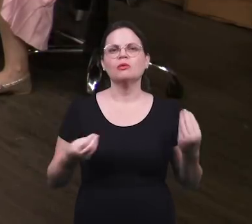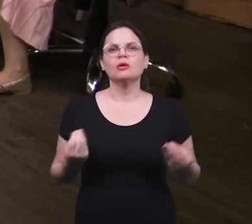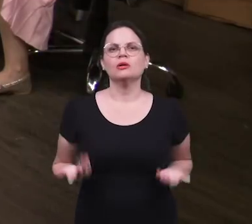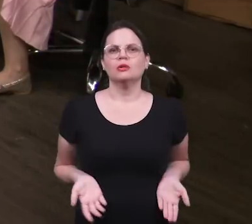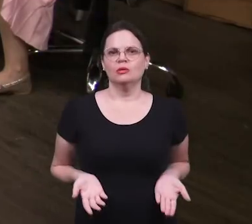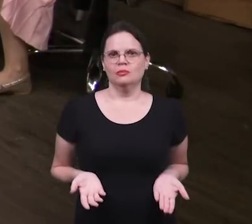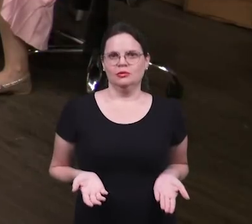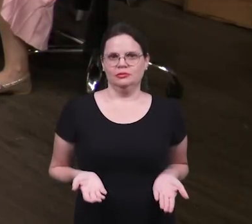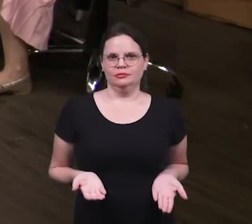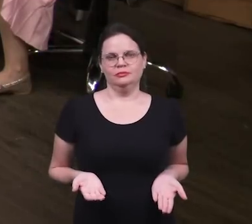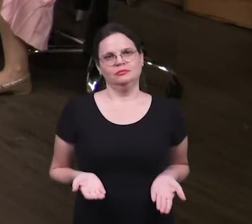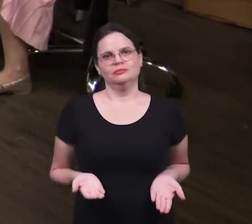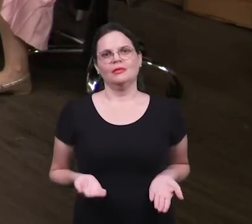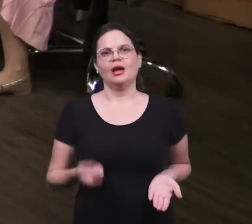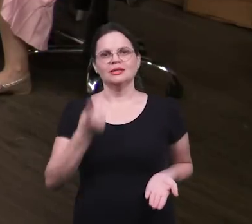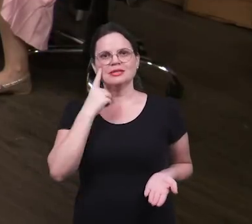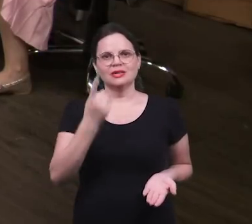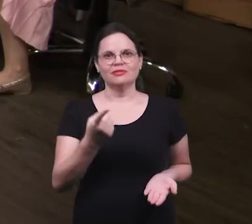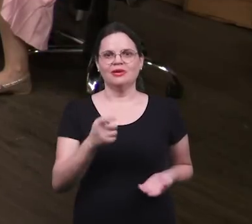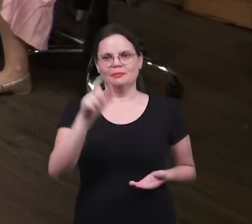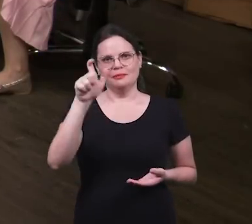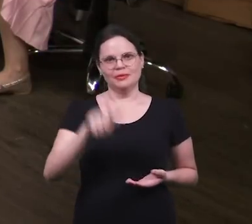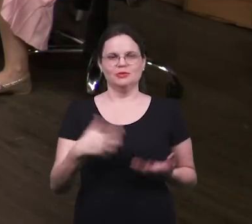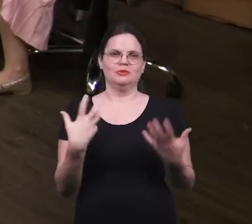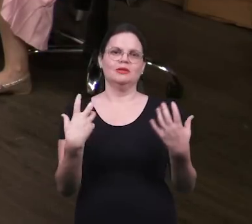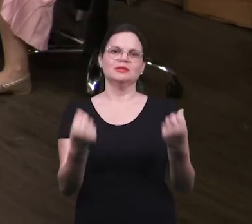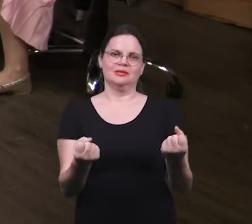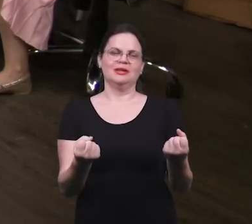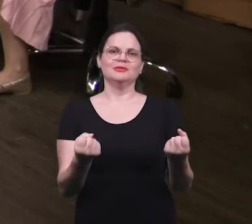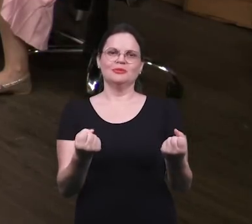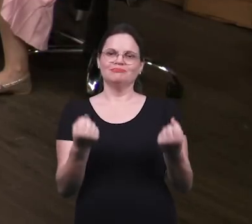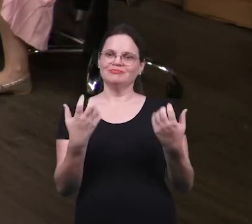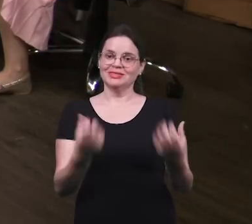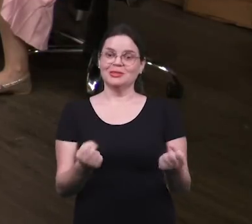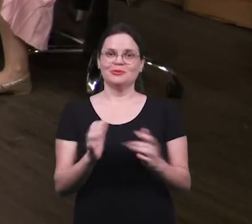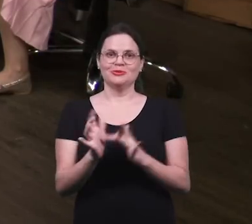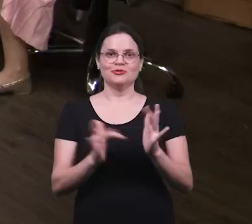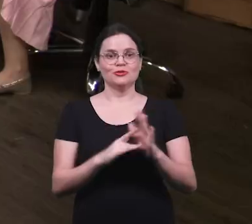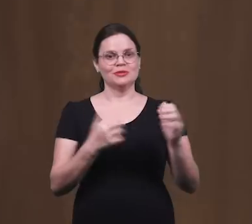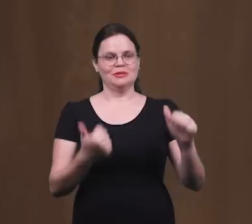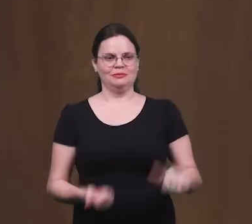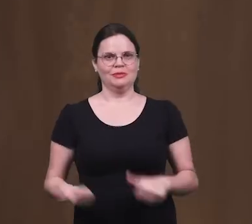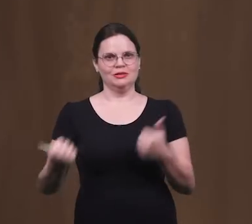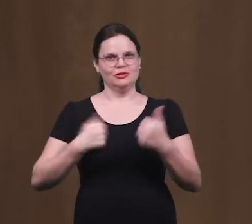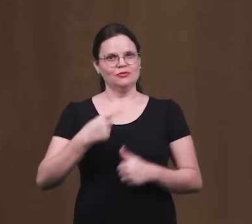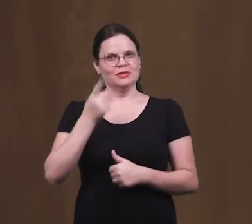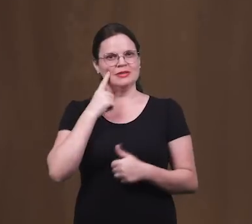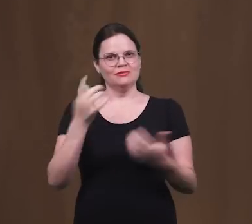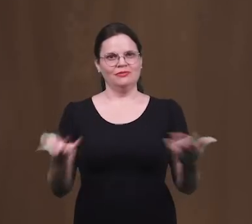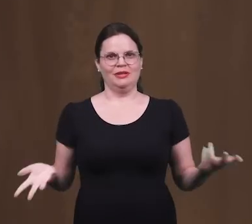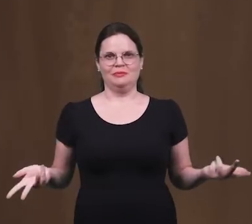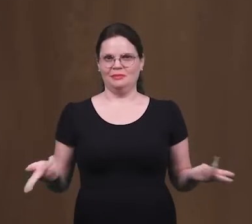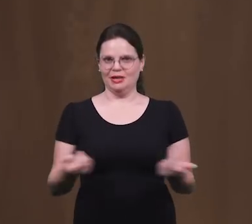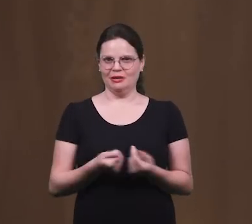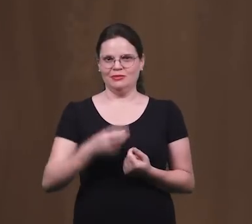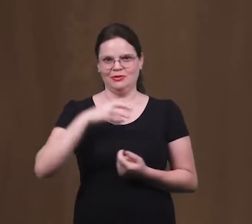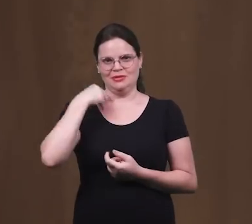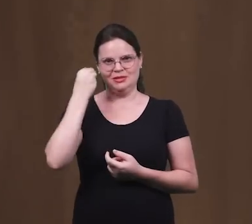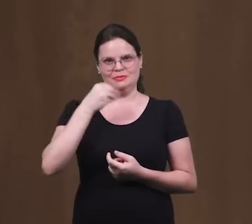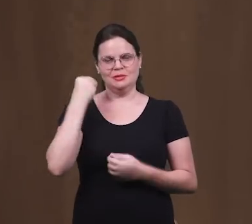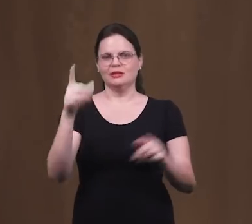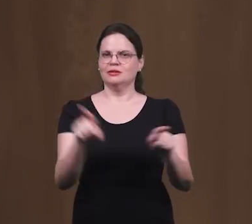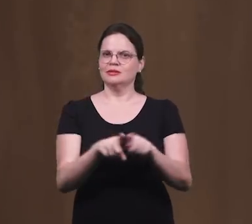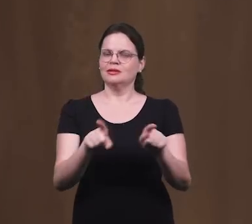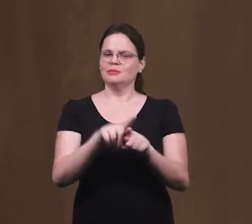situação, acabou se refletindo numa conversão, né? Maravilhosa experiência que trouxe frutos para a eternidade, porque